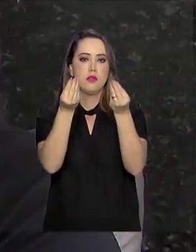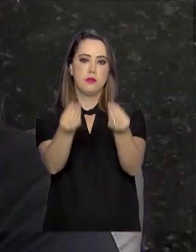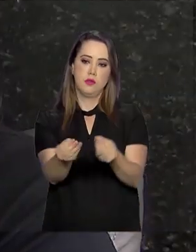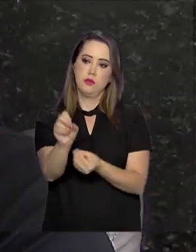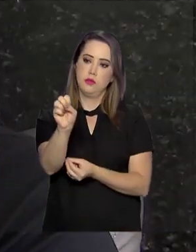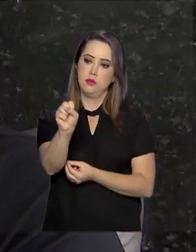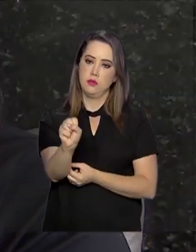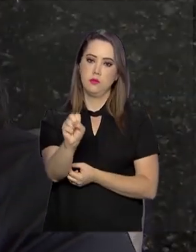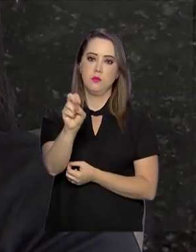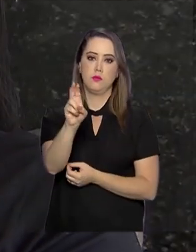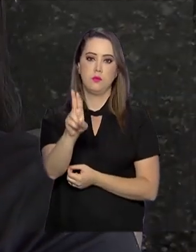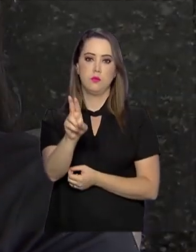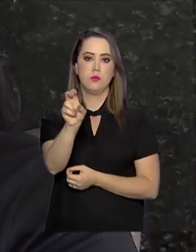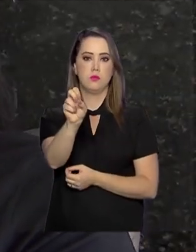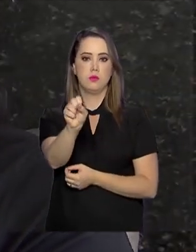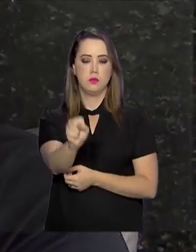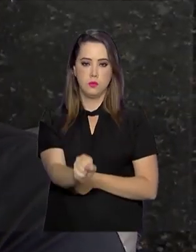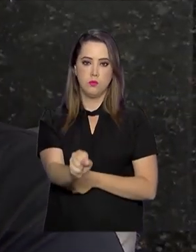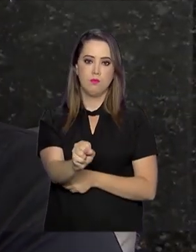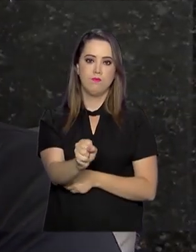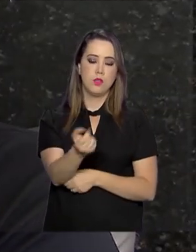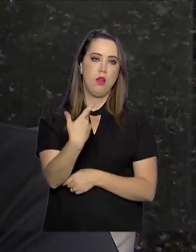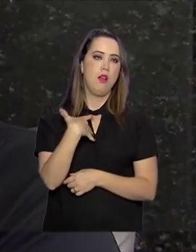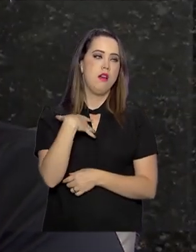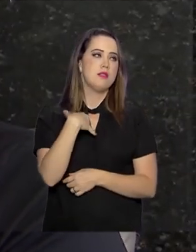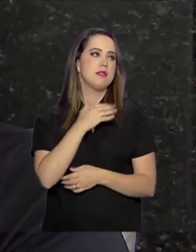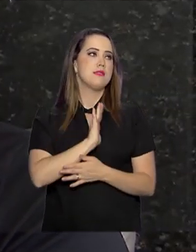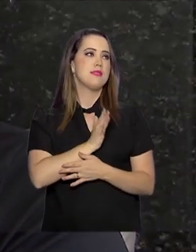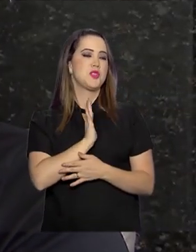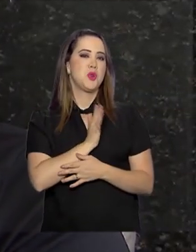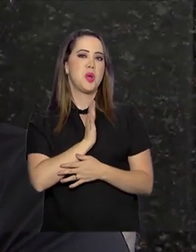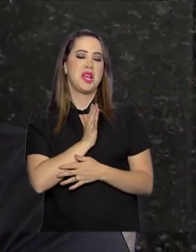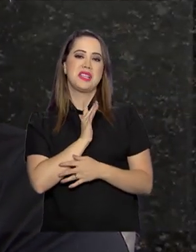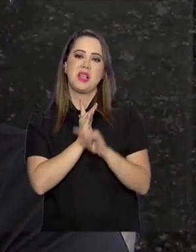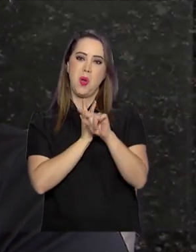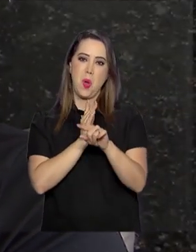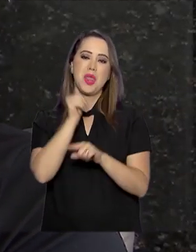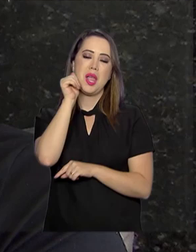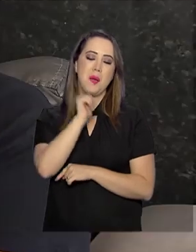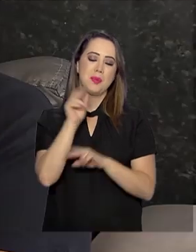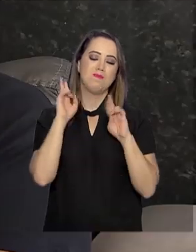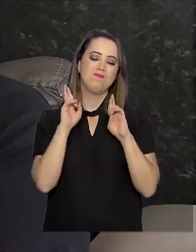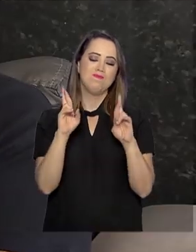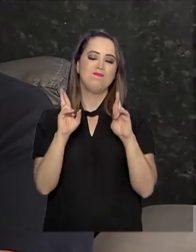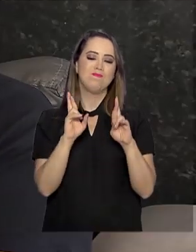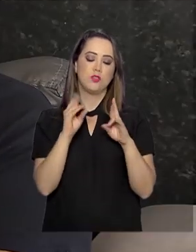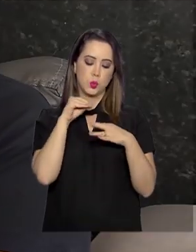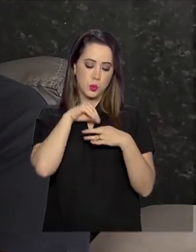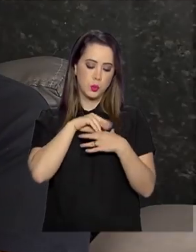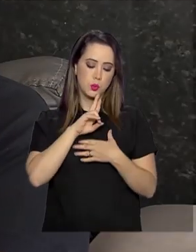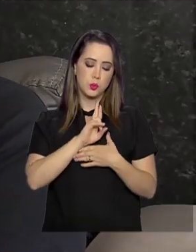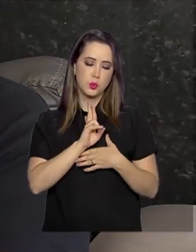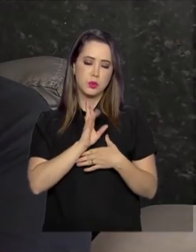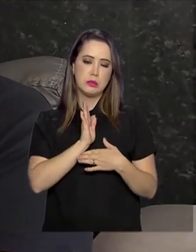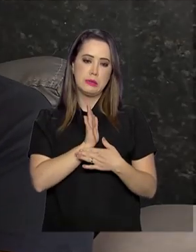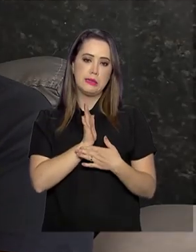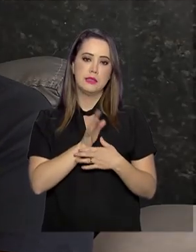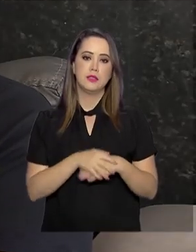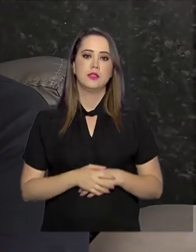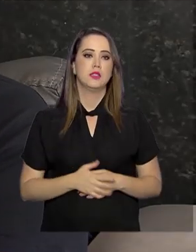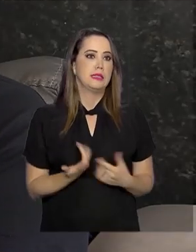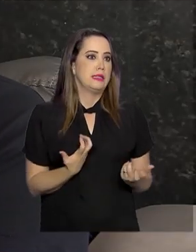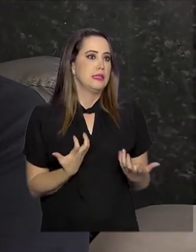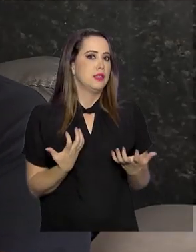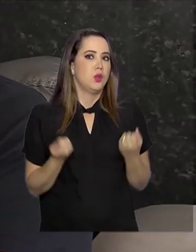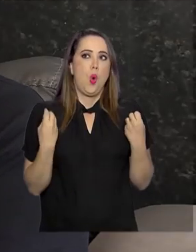do sistema único de saúde encheu o coração dessa mãe de esperança é desesperador você depender da medicação